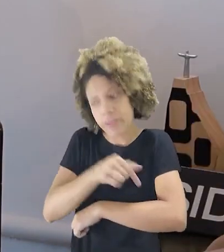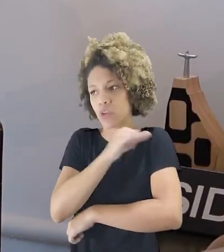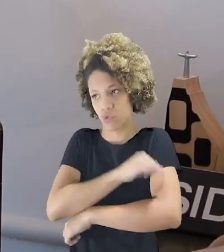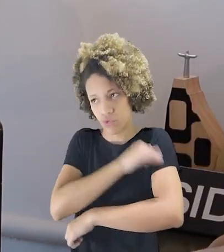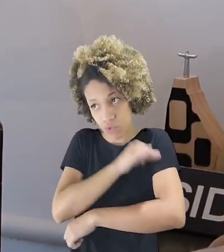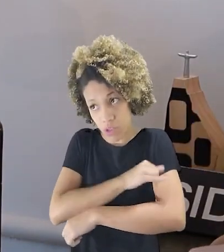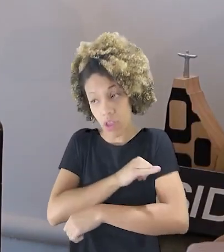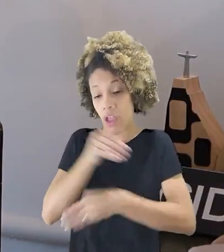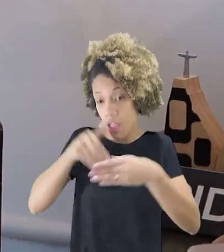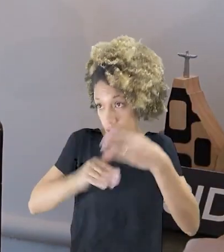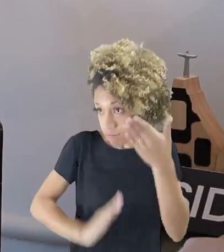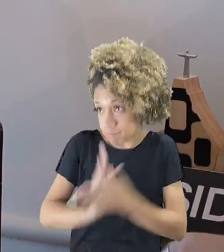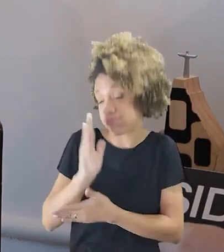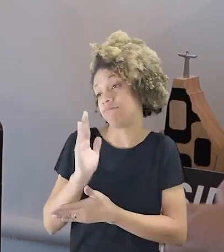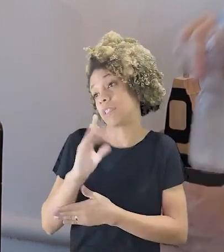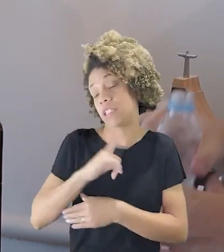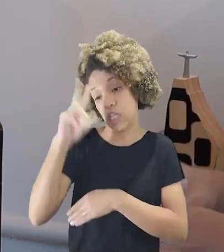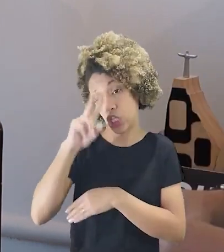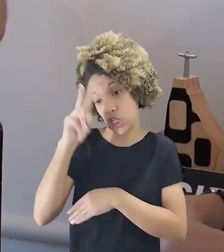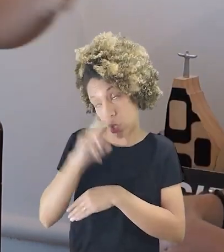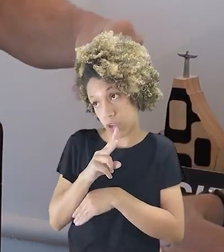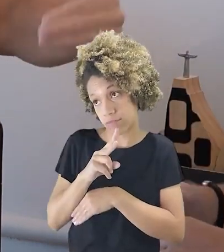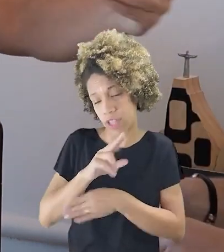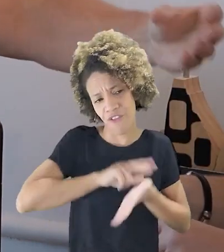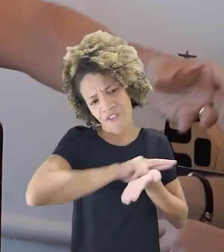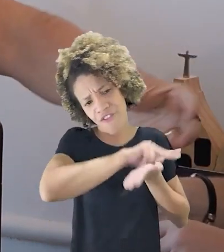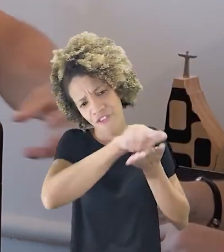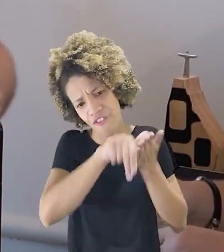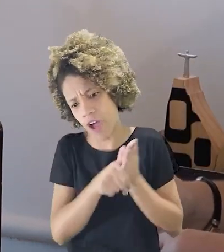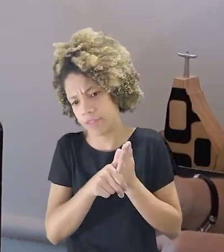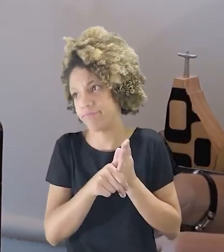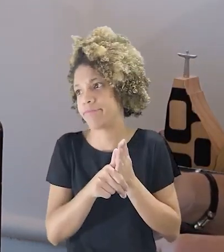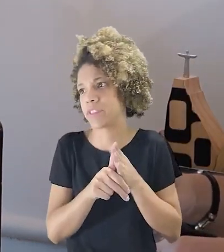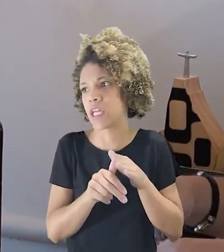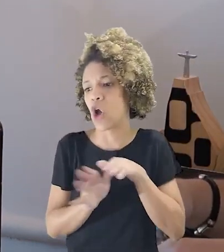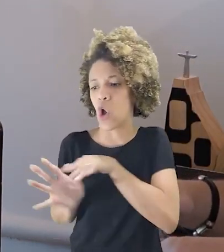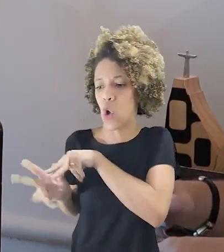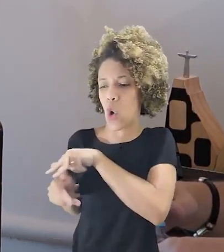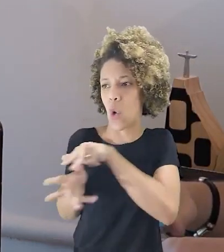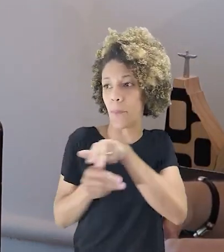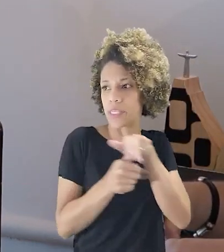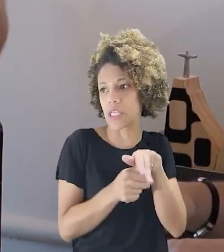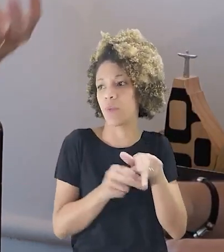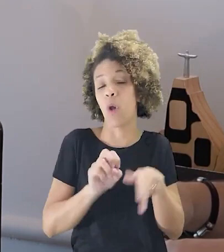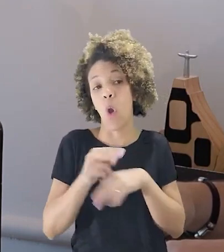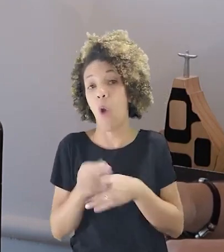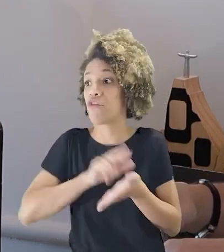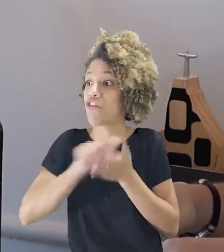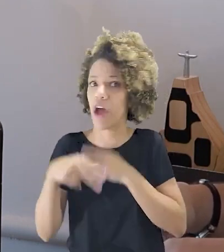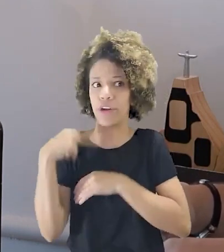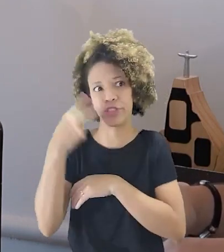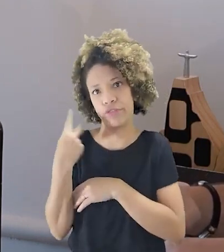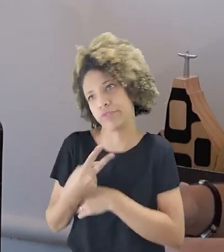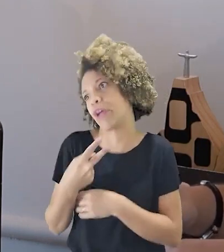Alerj, que historicamente esteve envolvida em dezenas de escândalos de corrupção, onde, historicamente, vários deputados